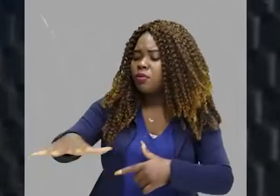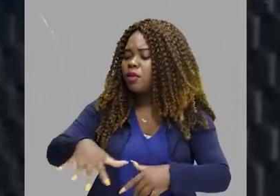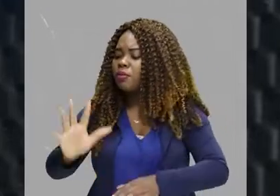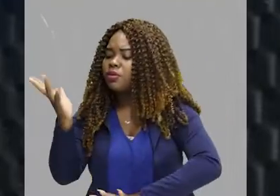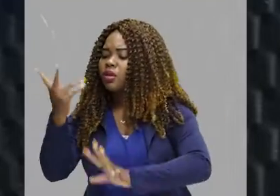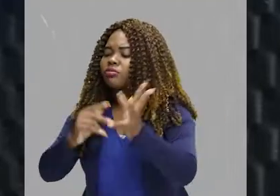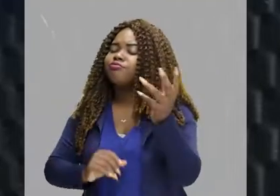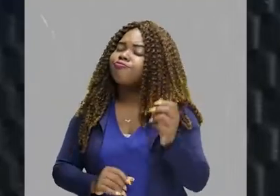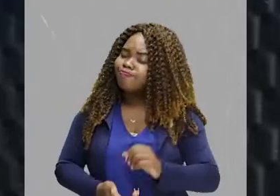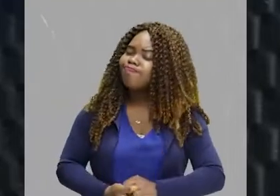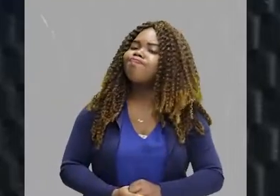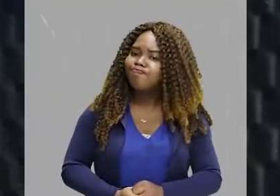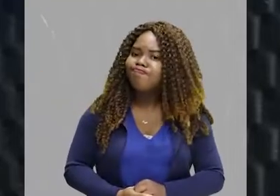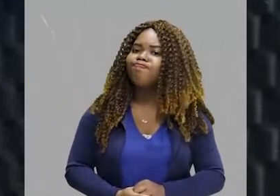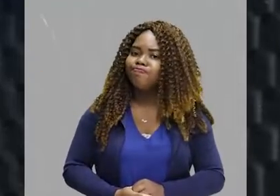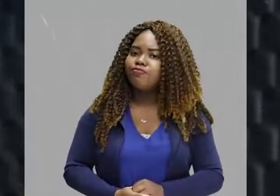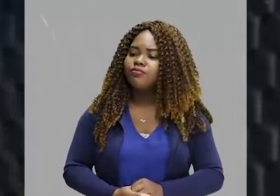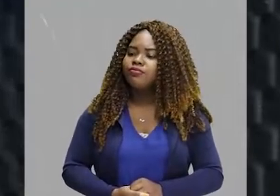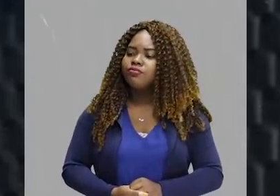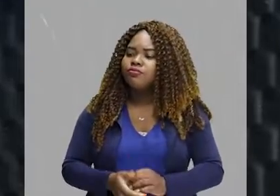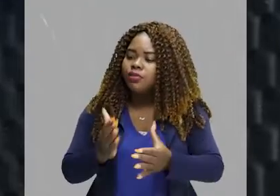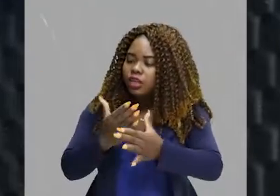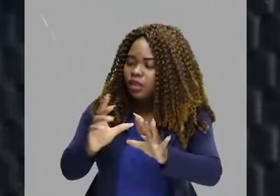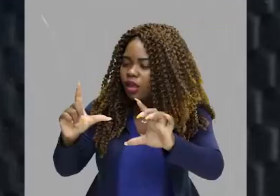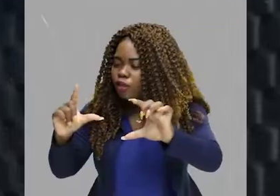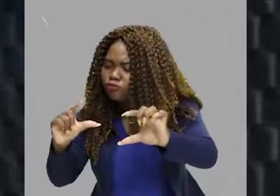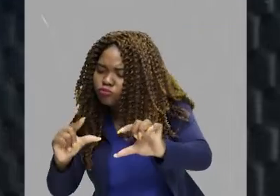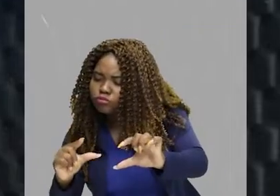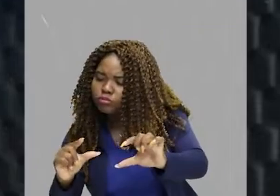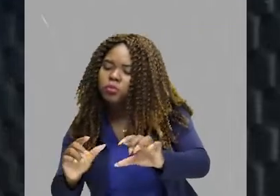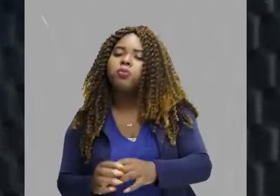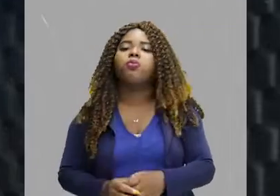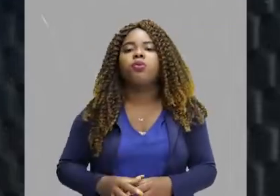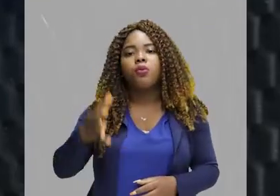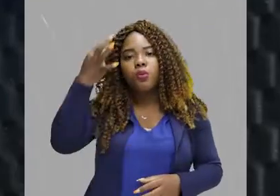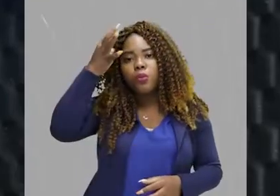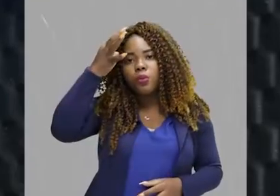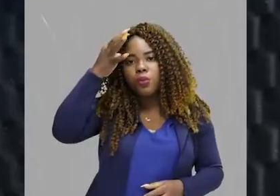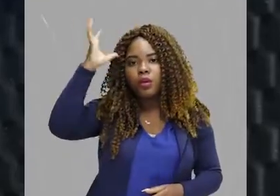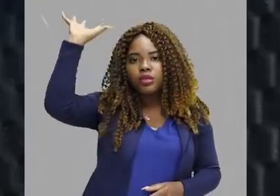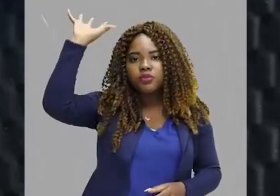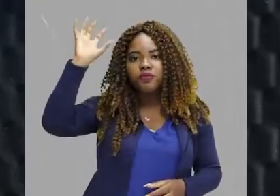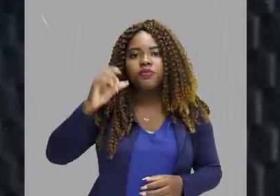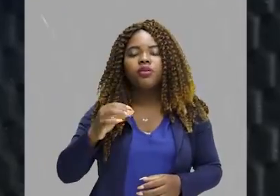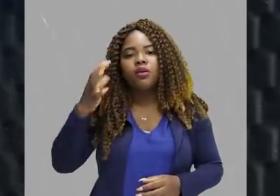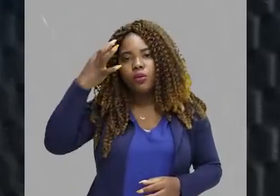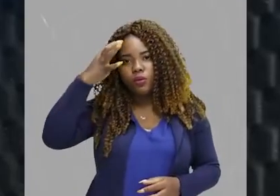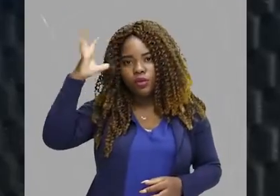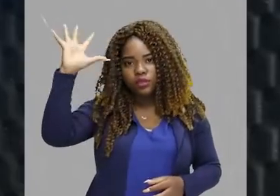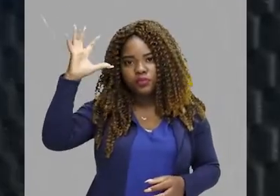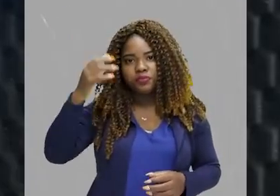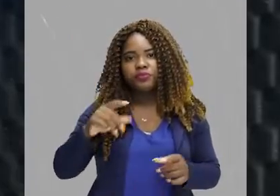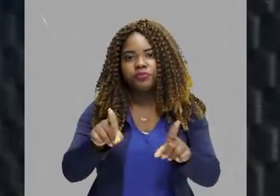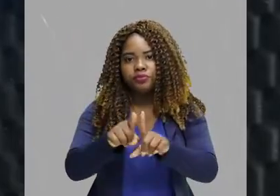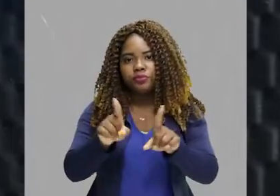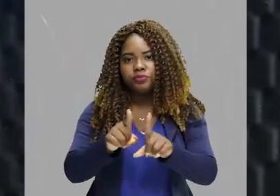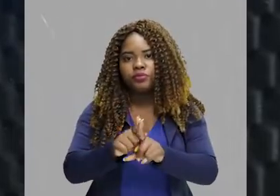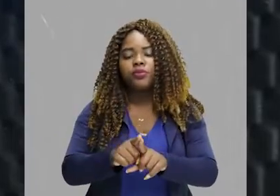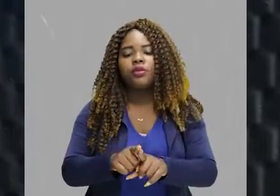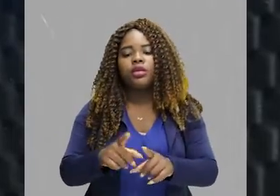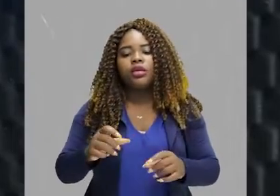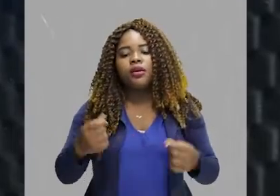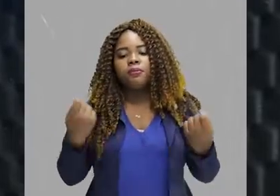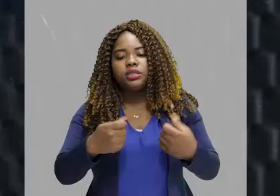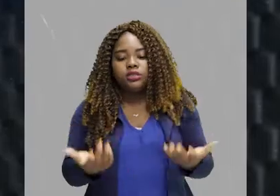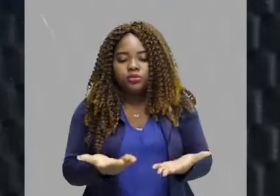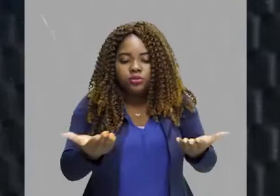tudo, para que elas sejam amenizadas ou até resolvidas, isso demanda um esforço muito grande